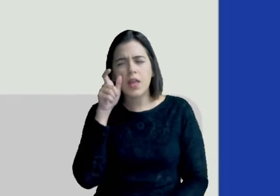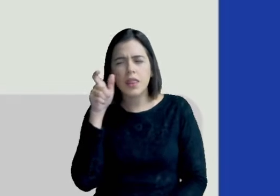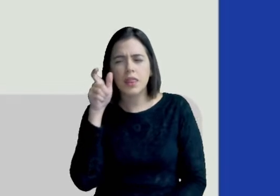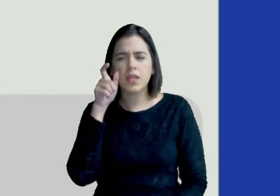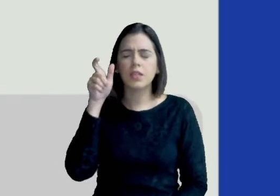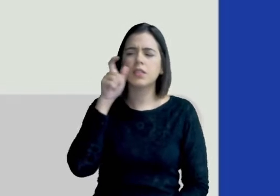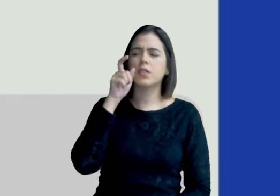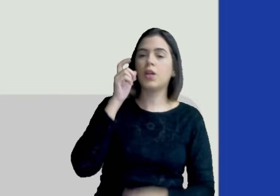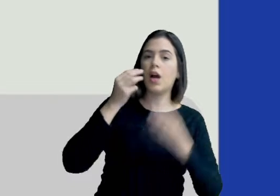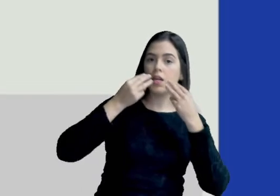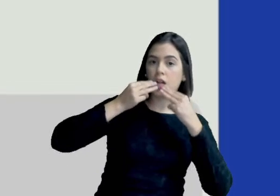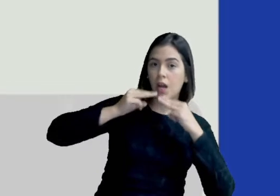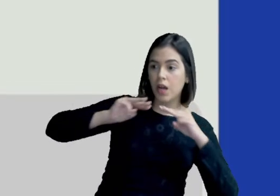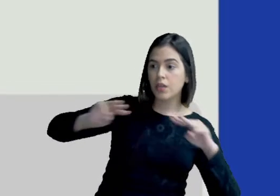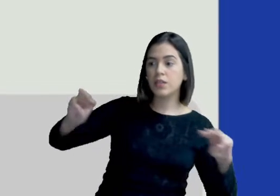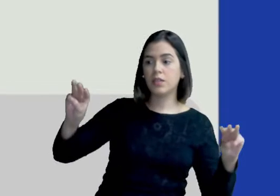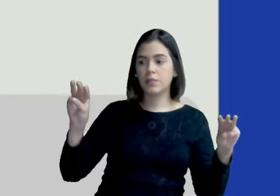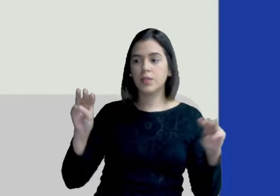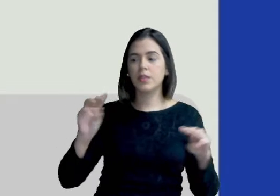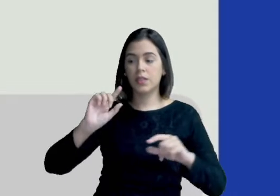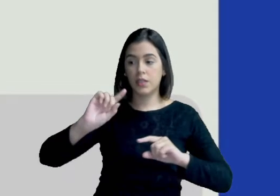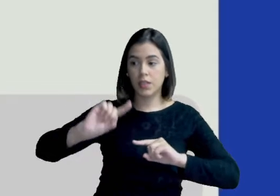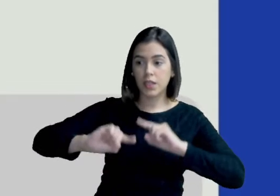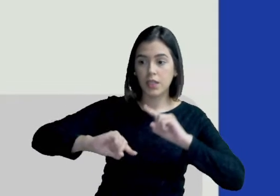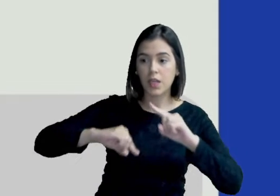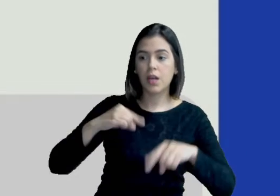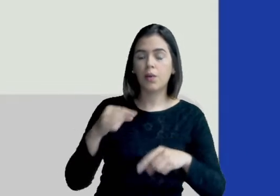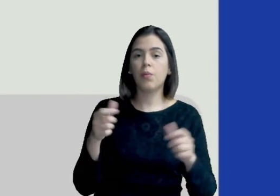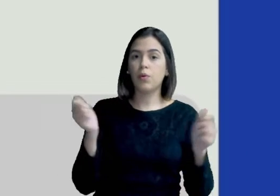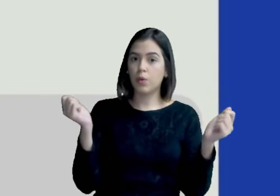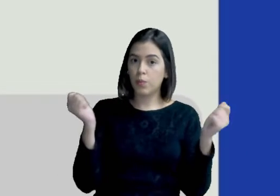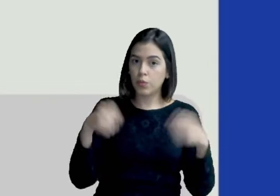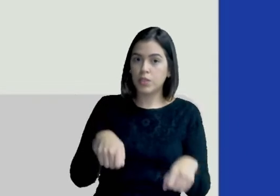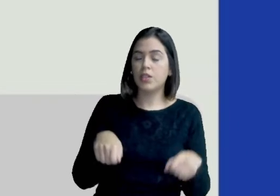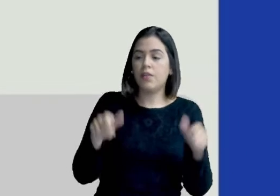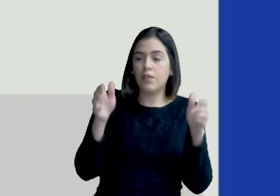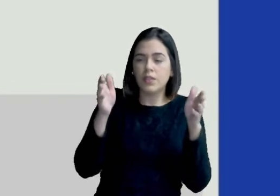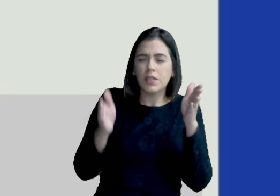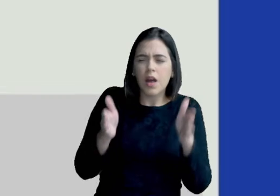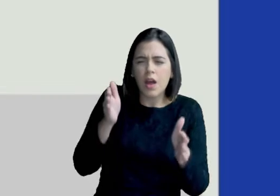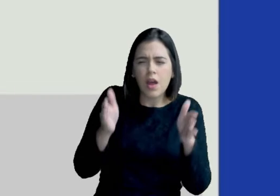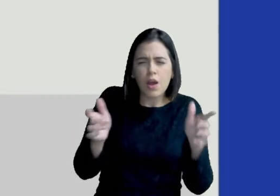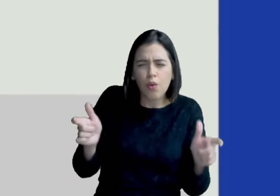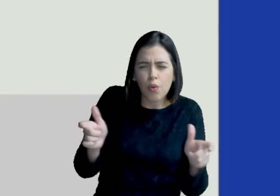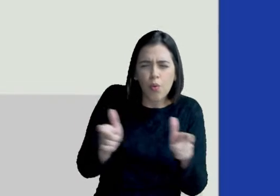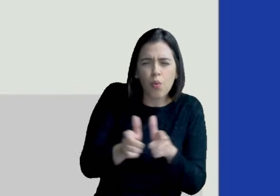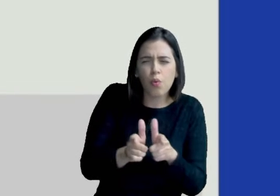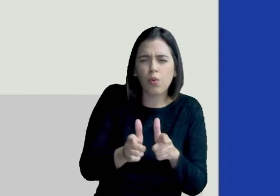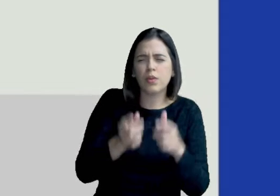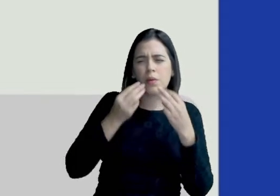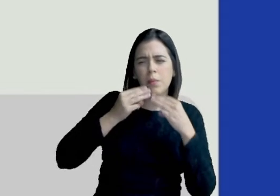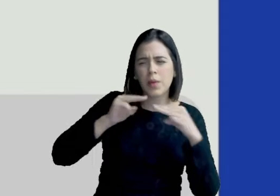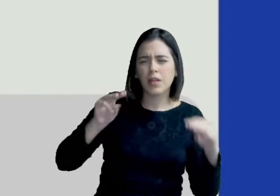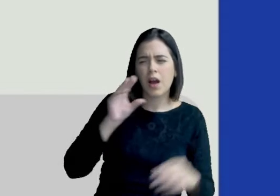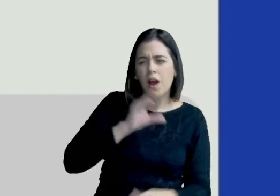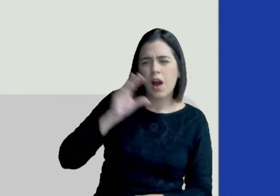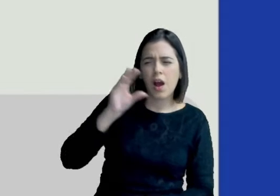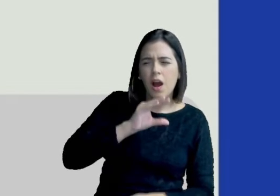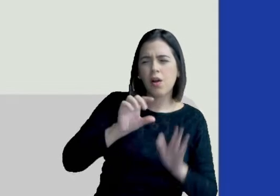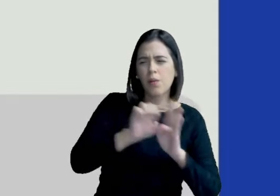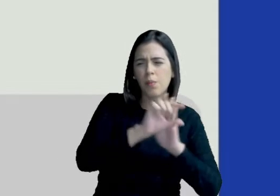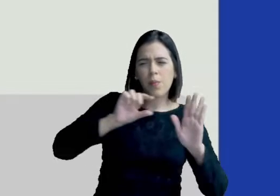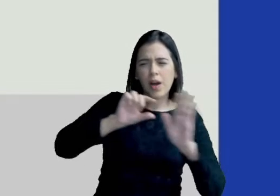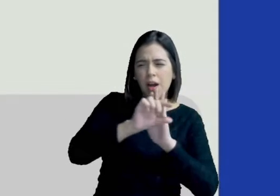la intencionalidad del mensaje. Además, debe ser corta, de frases concisas, párrafos breves